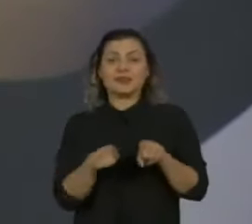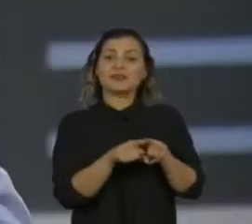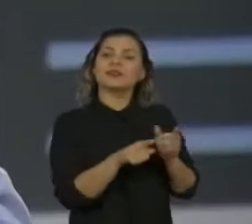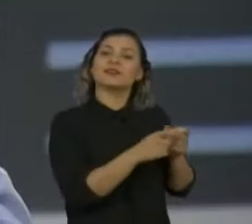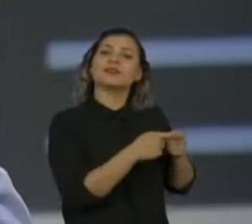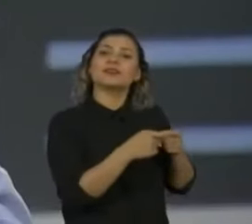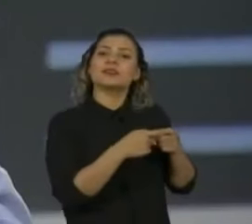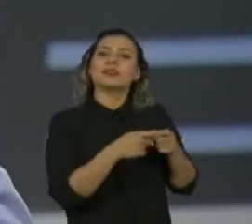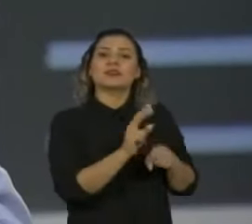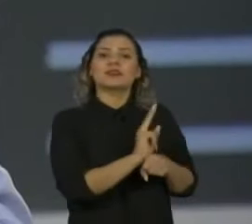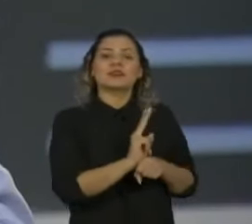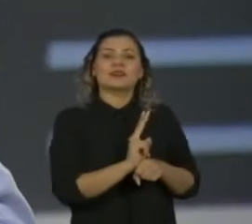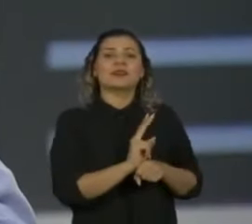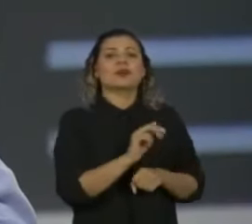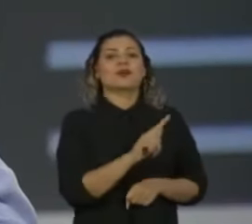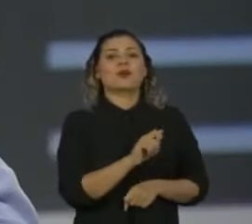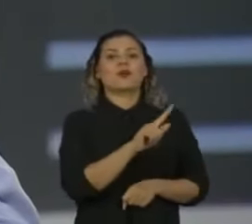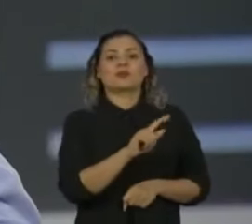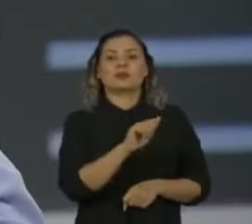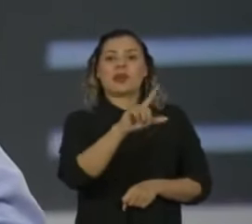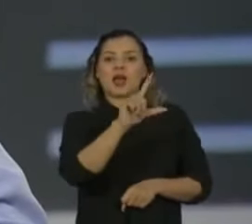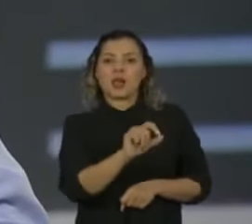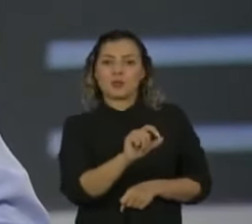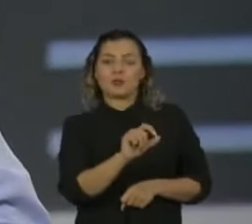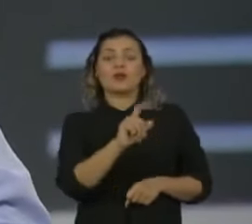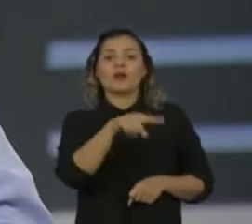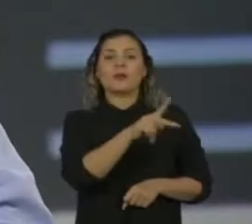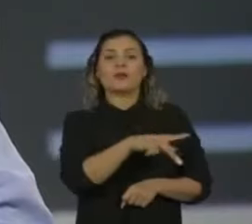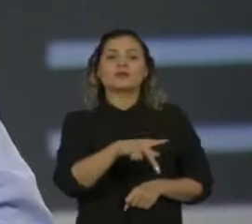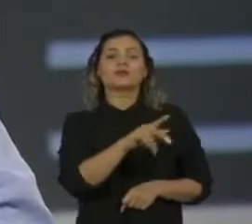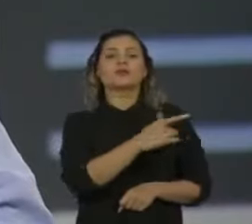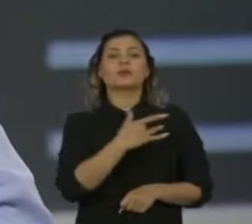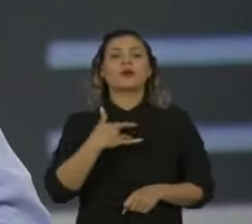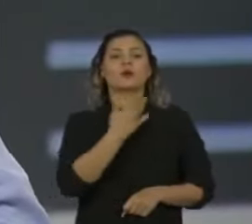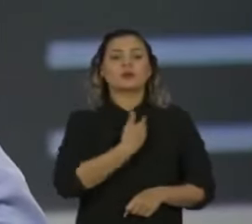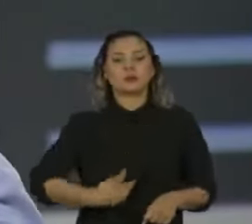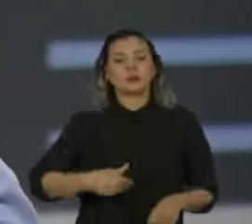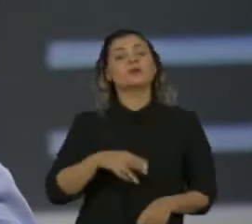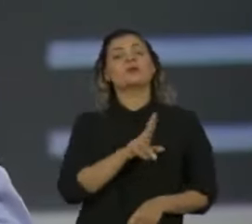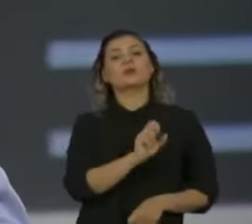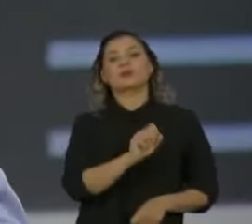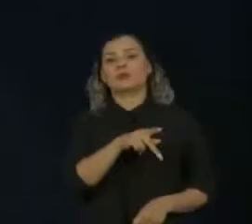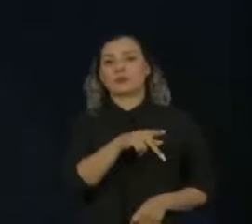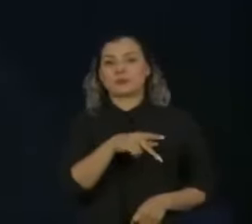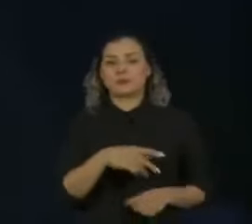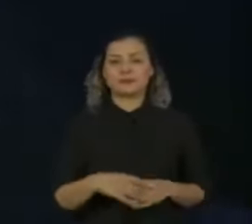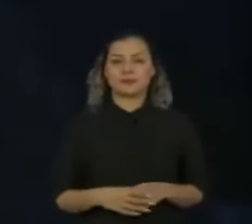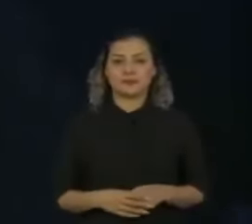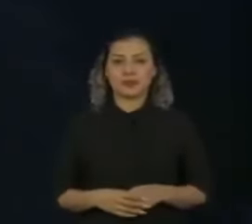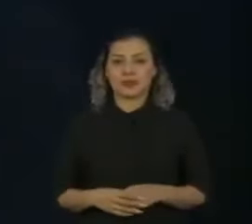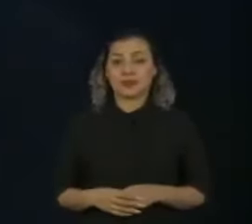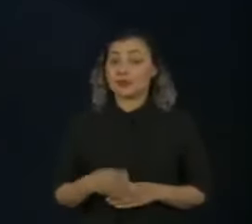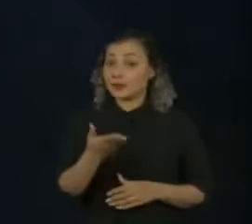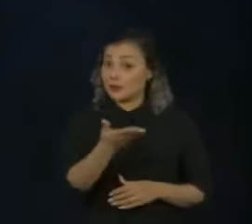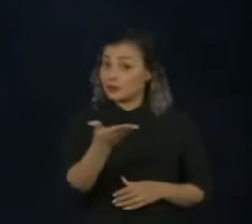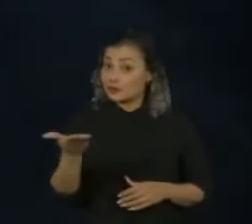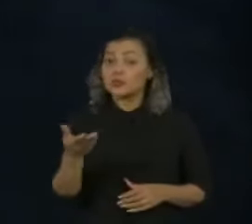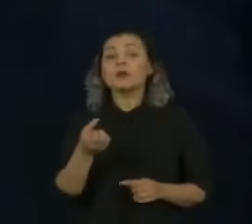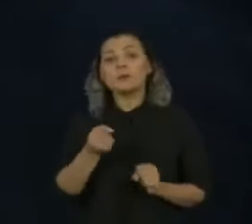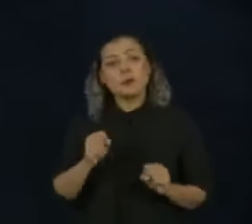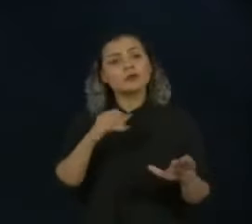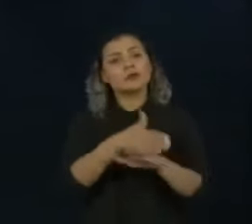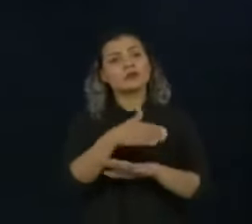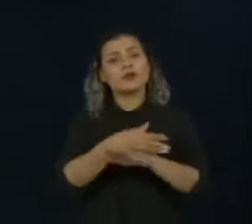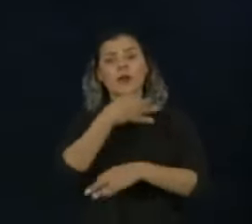do médico sanitarista Gonzalo Vecina Neto, professor de saúde pública da Universidade de São Paulo. E lembrando que você pode